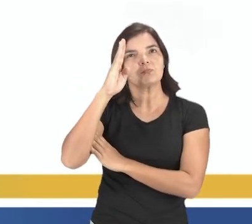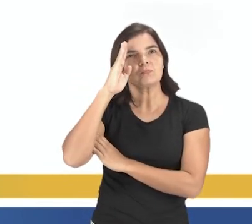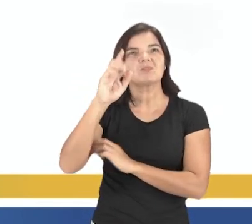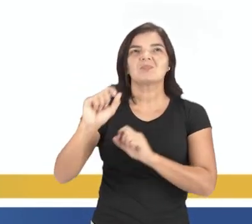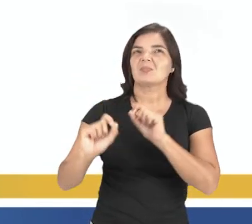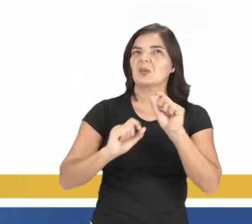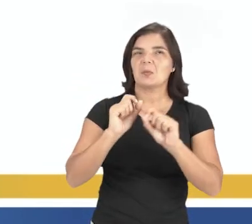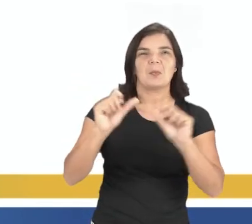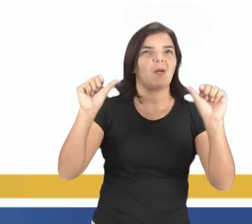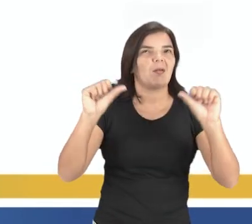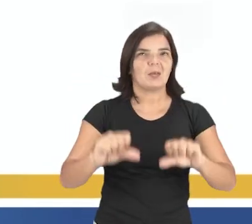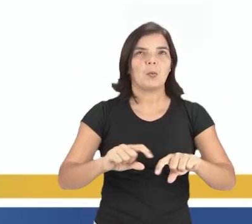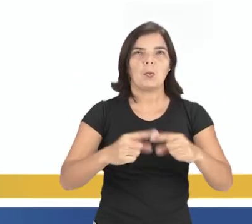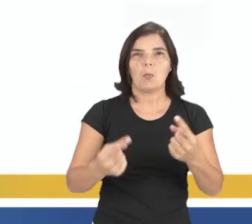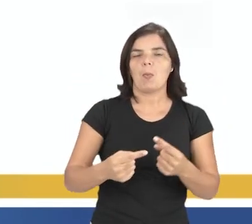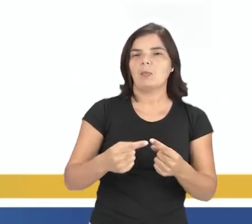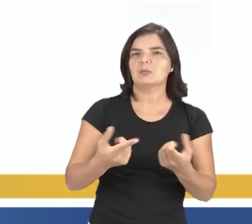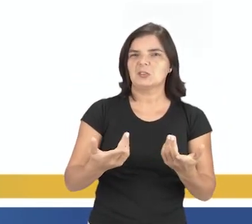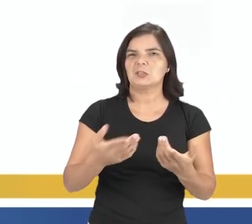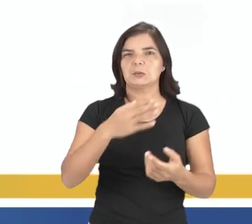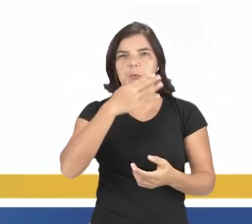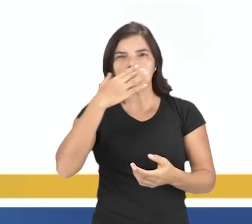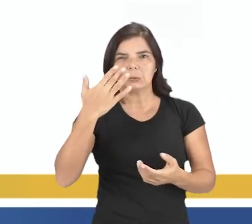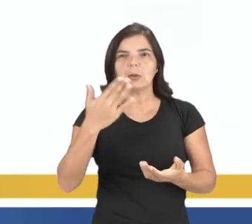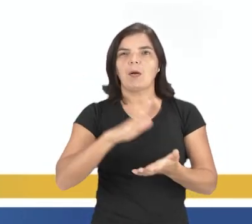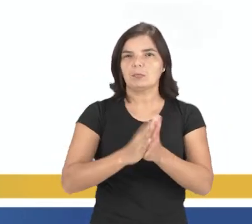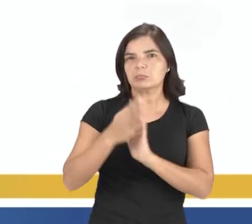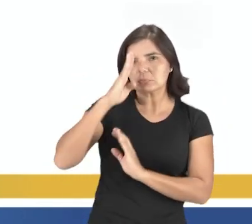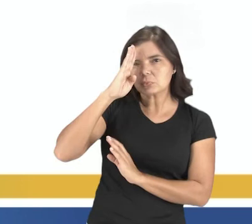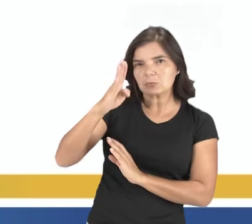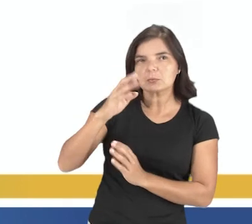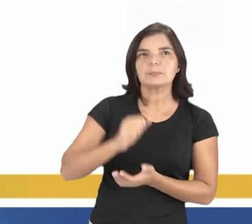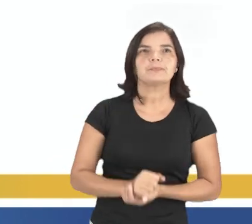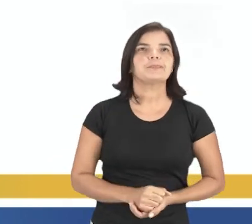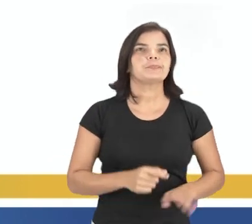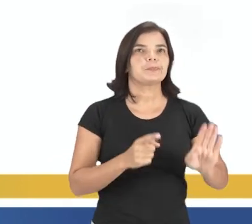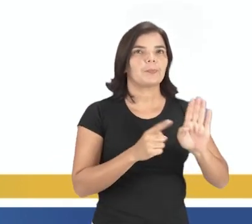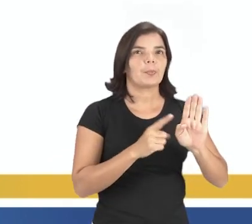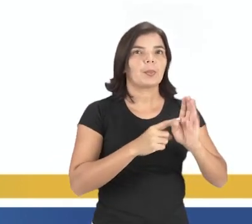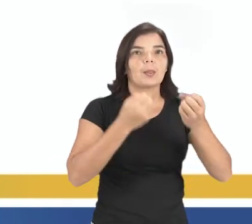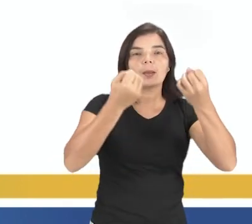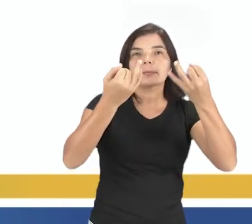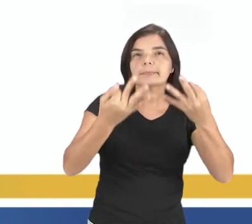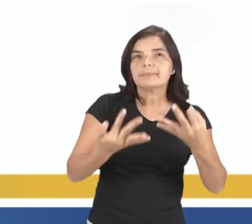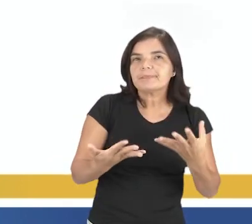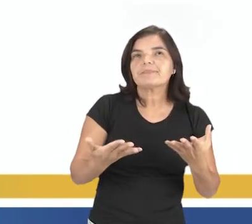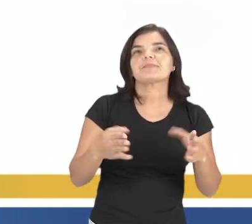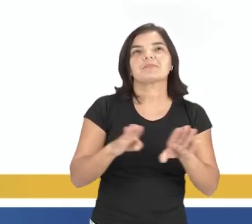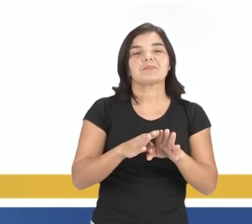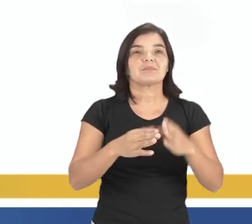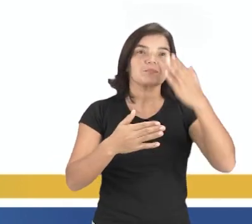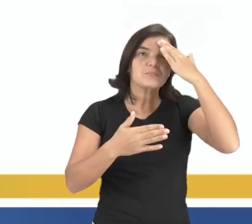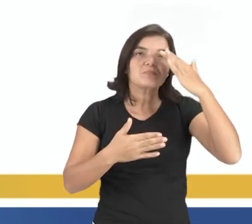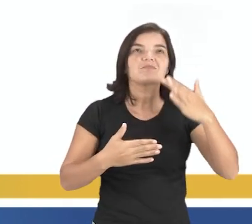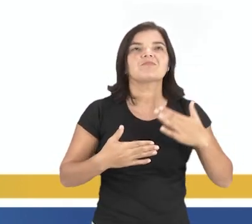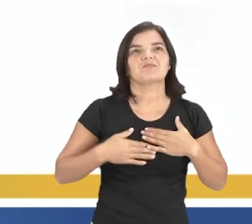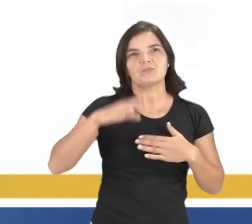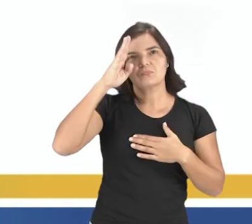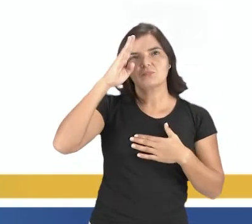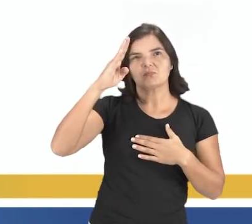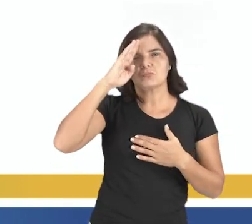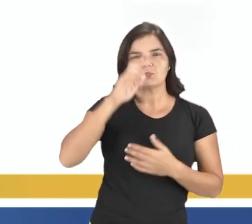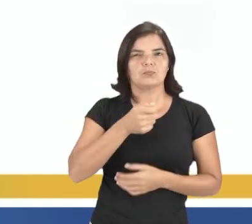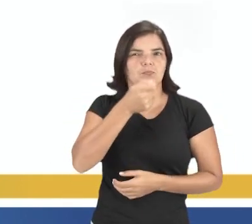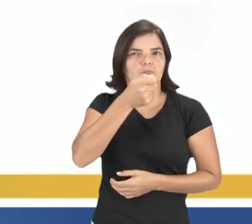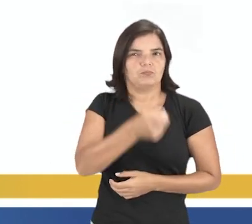é afetada por aspectos negativos, como o mau cheiro atribuído ao general? B. A descrição quase geométrica da aparência física do